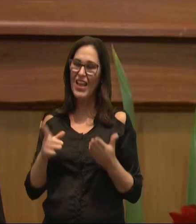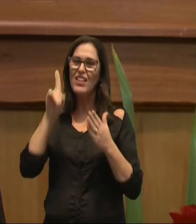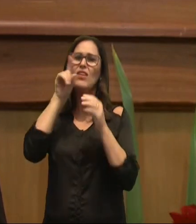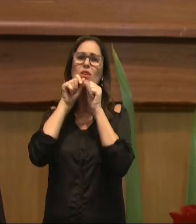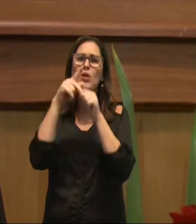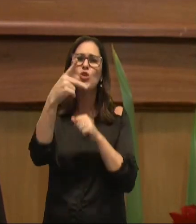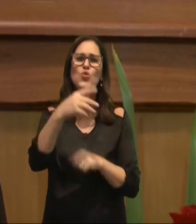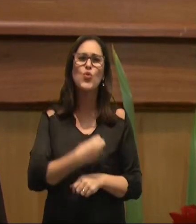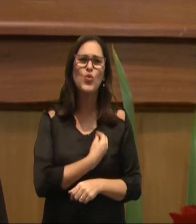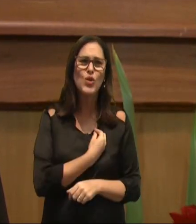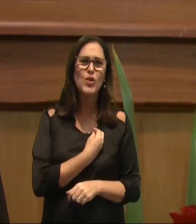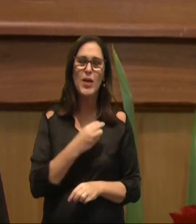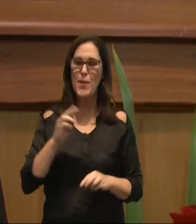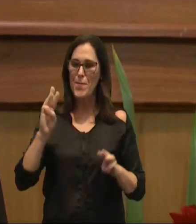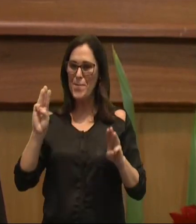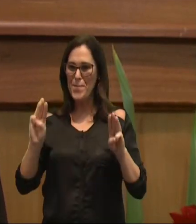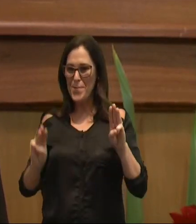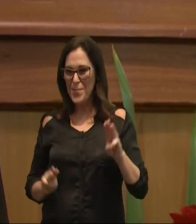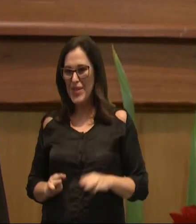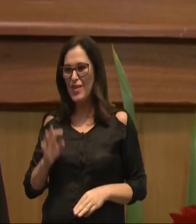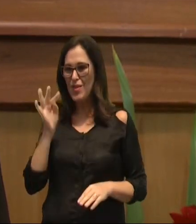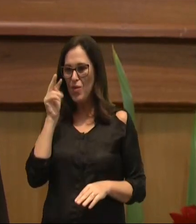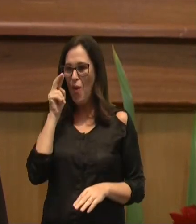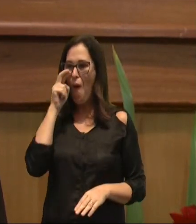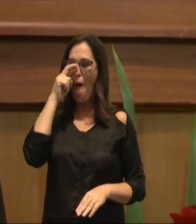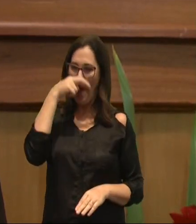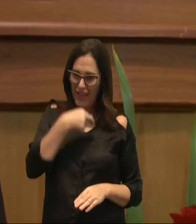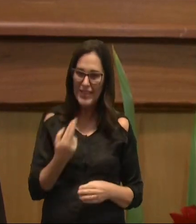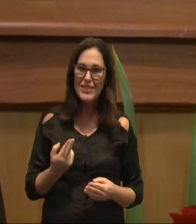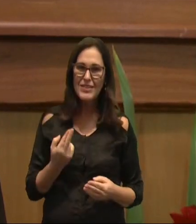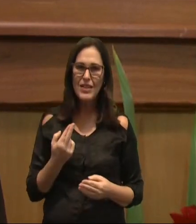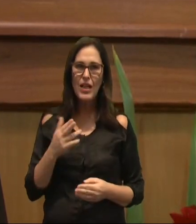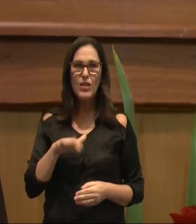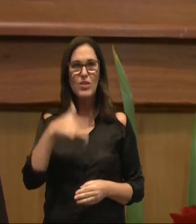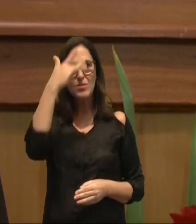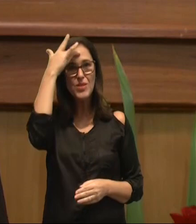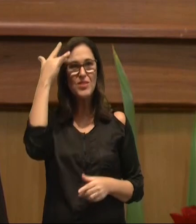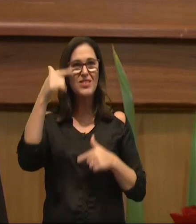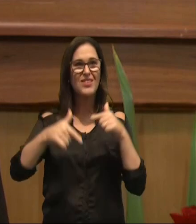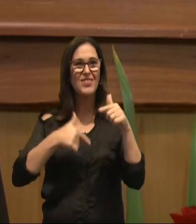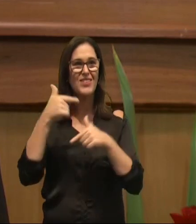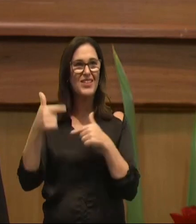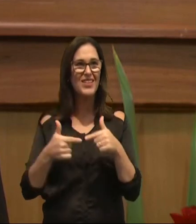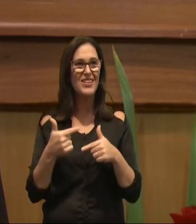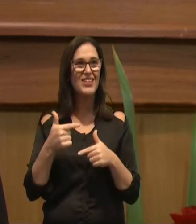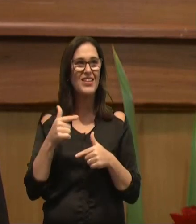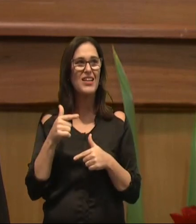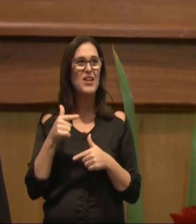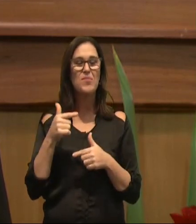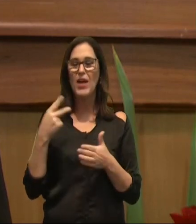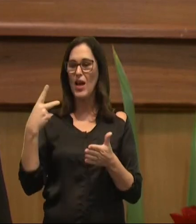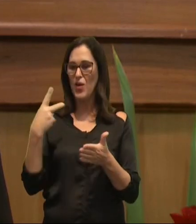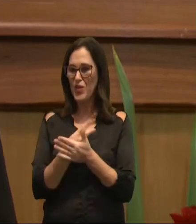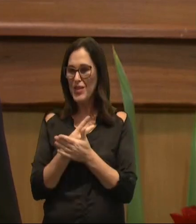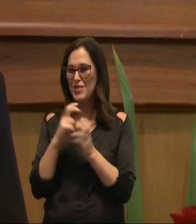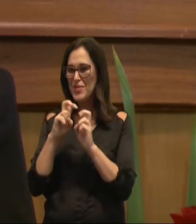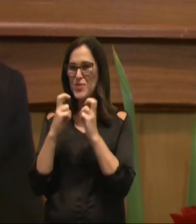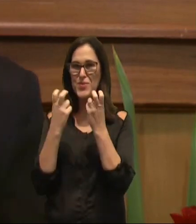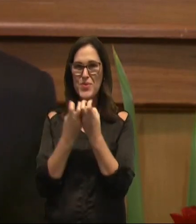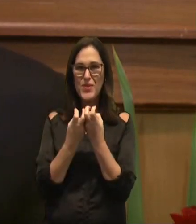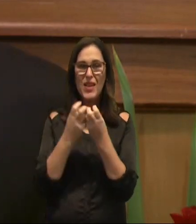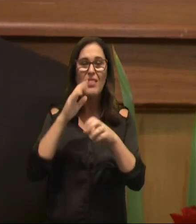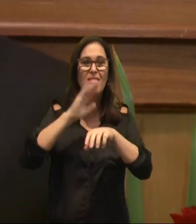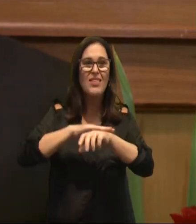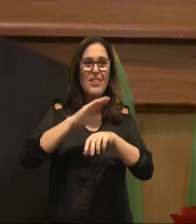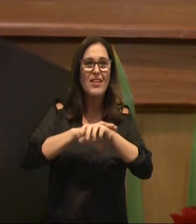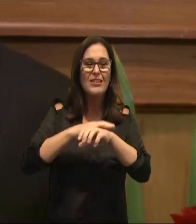a sua vida, irmão ministro, a todos aqueles que estão trabalhando para a realização deste culto, neste